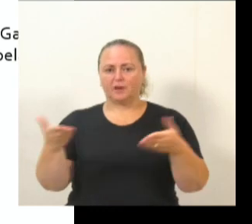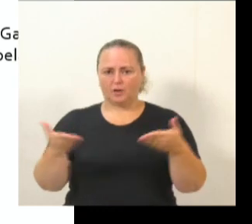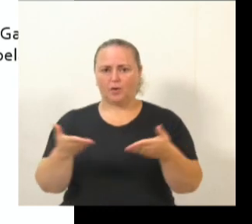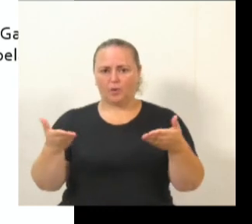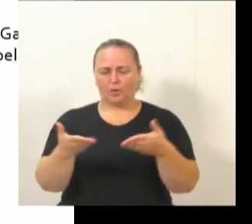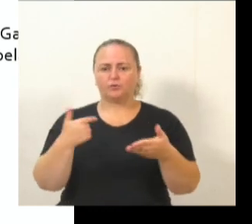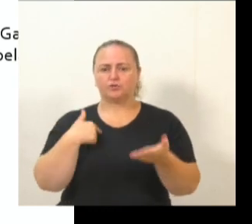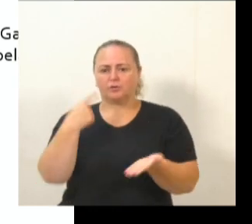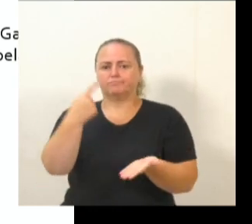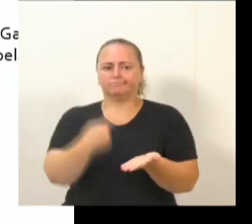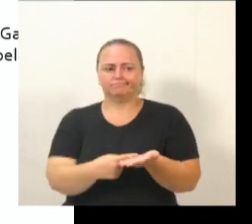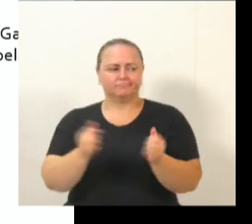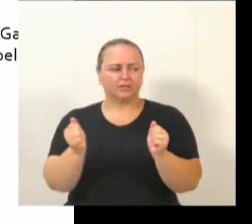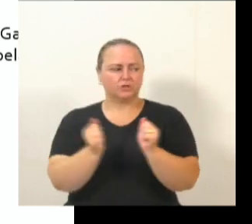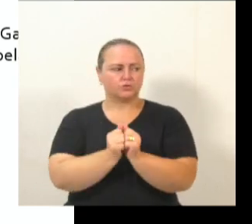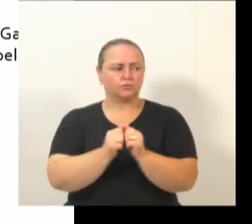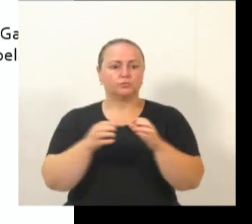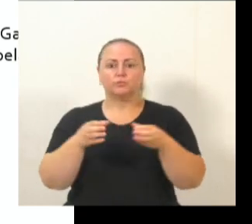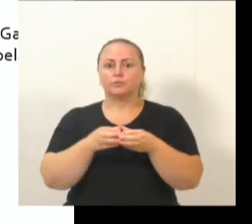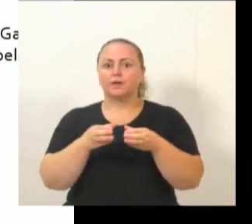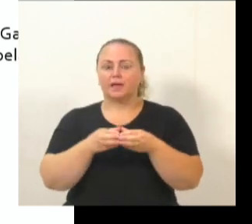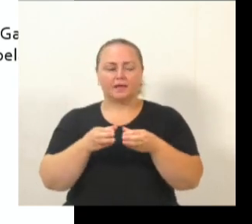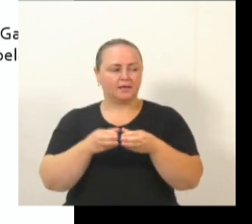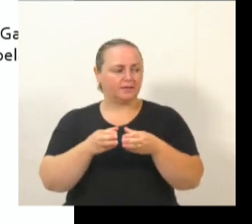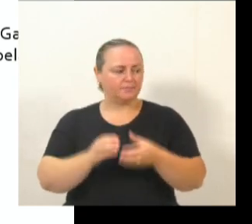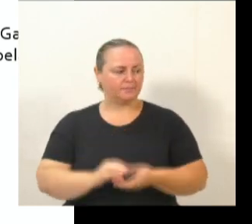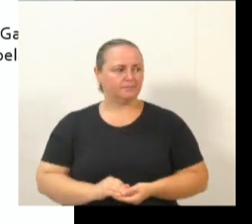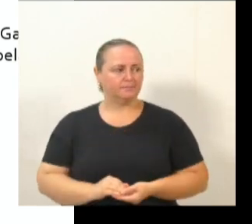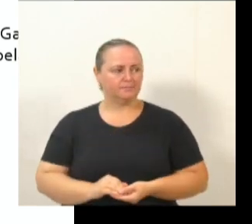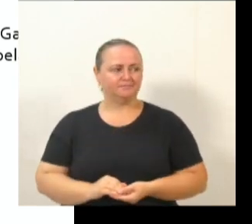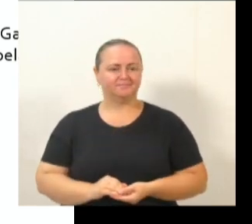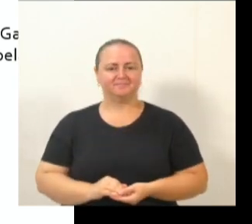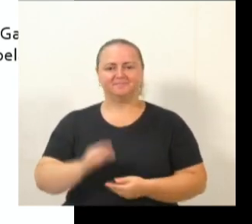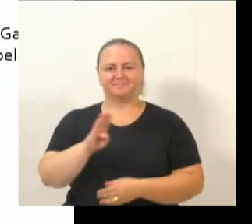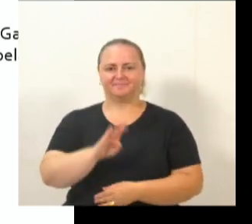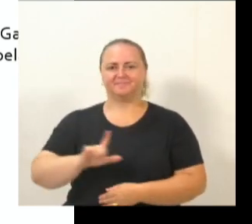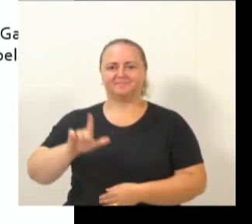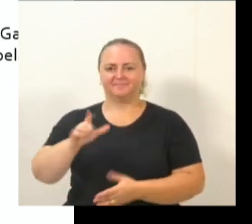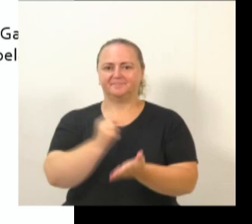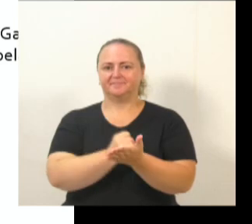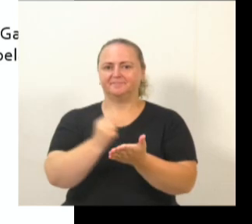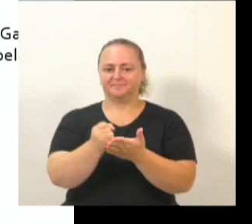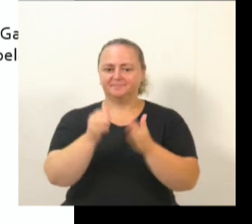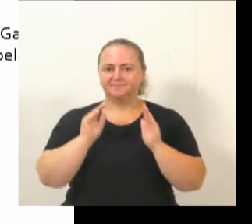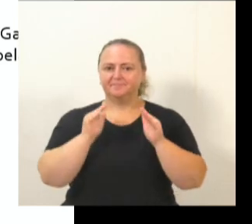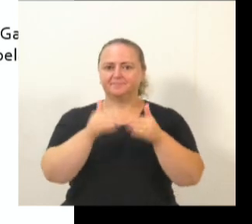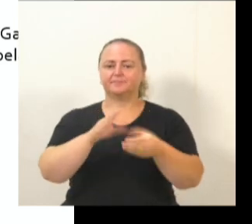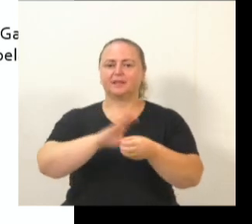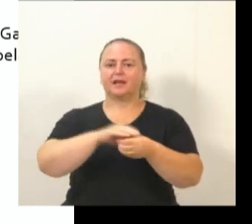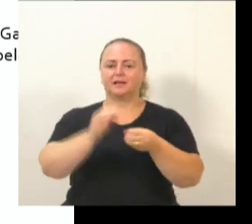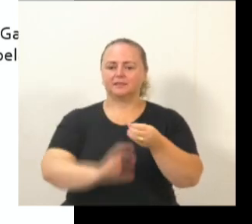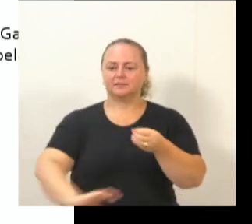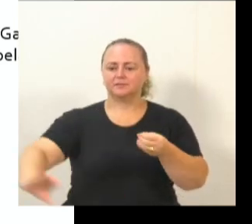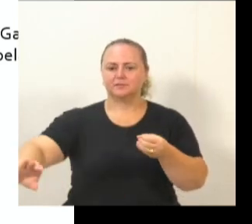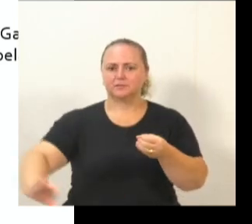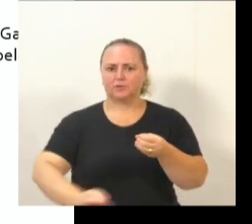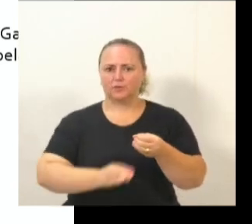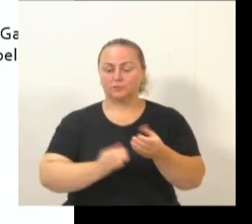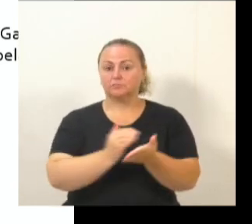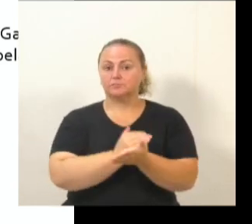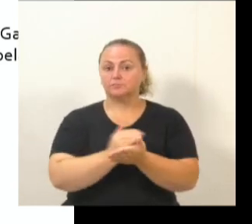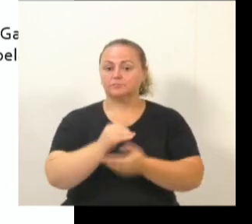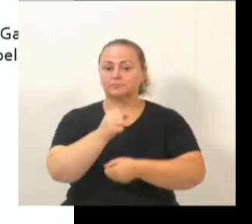com a minha equipe. Blumenau, que é um contrato específico do serviço de esgotamento sanitário, começou em